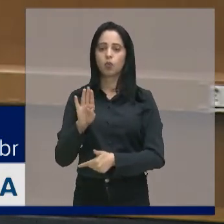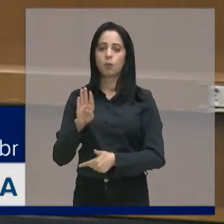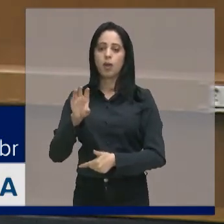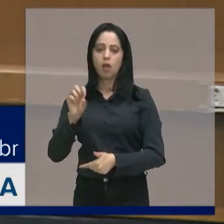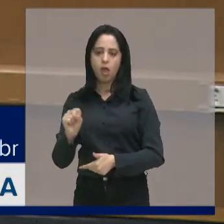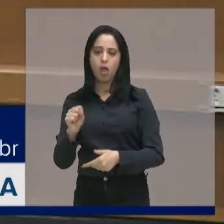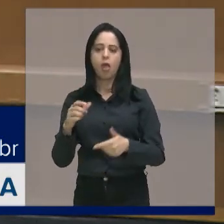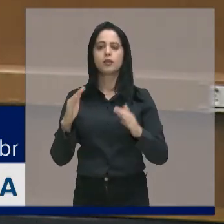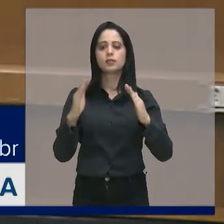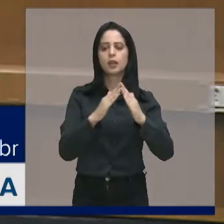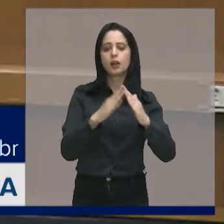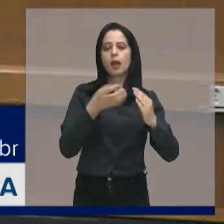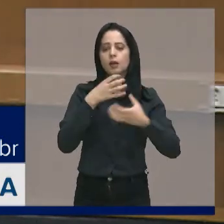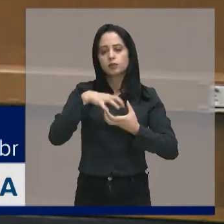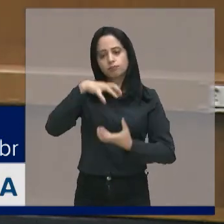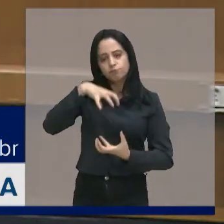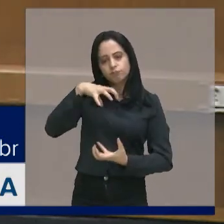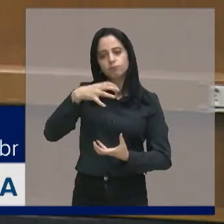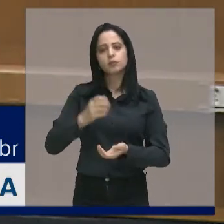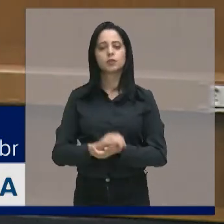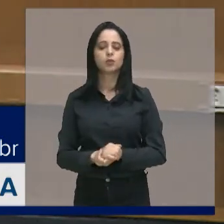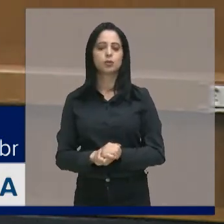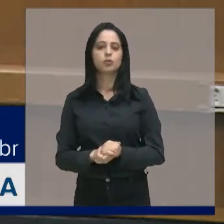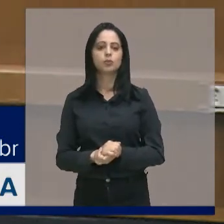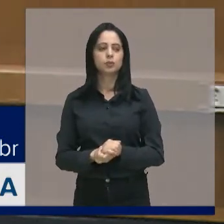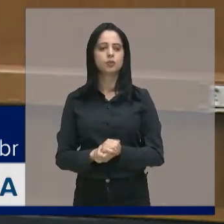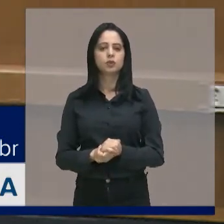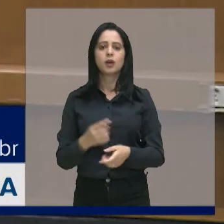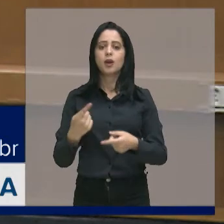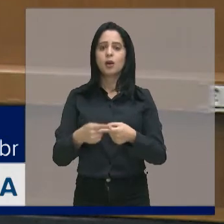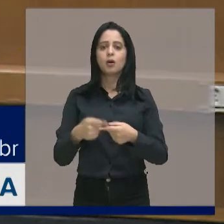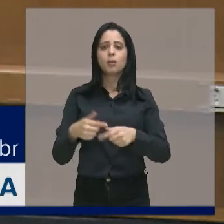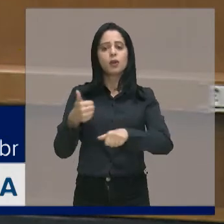apoiando a vacinação, contribuindo, e são profissionais da área da